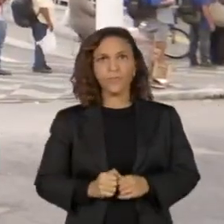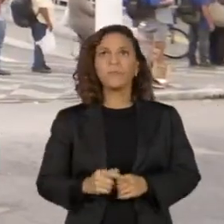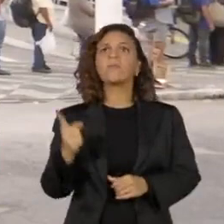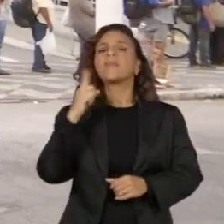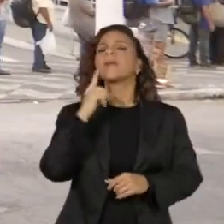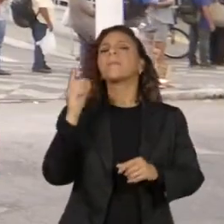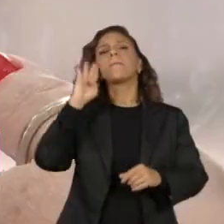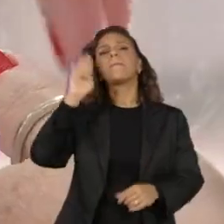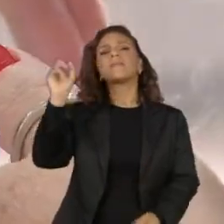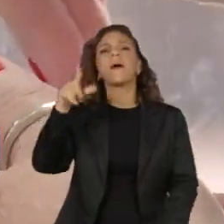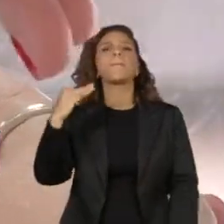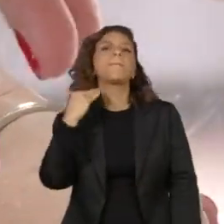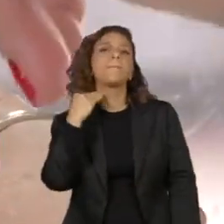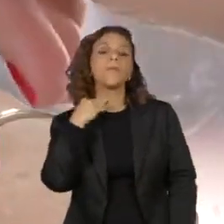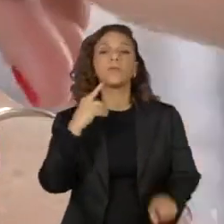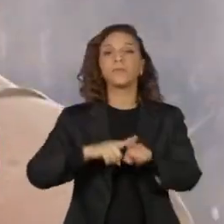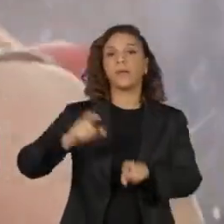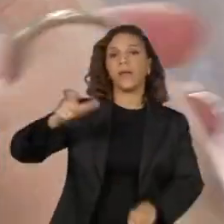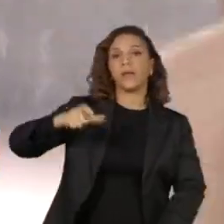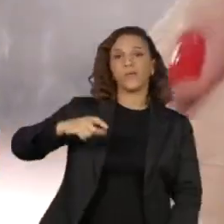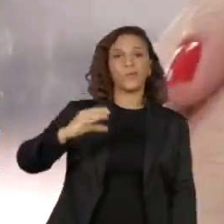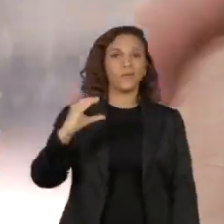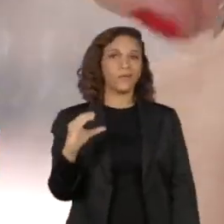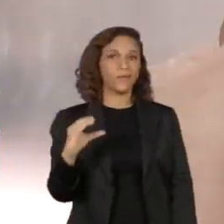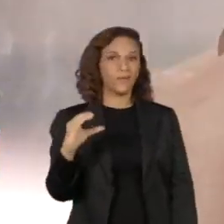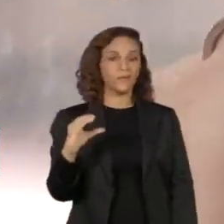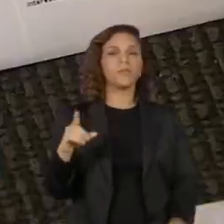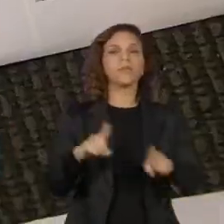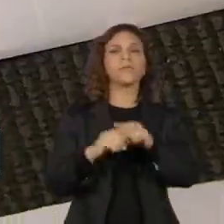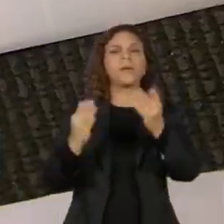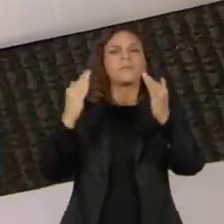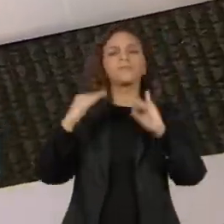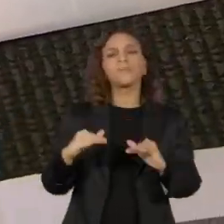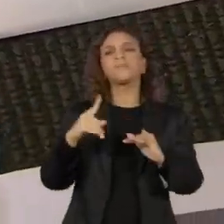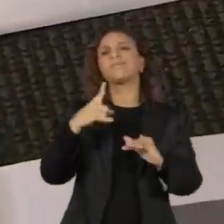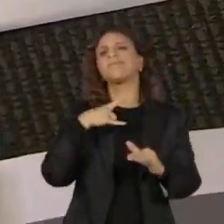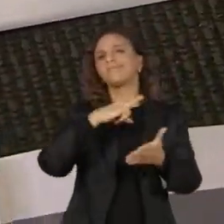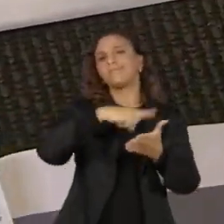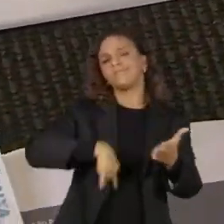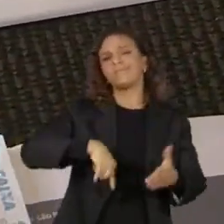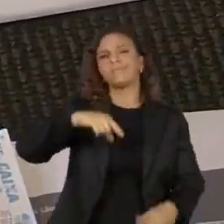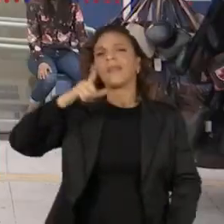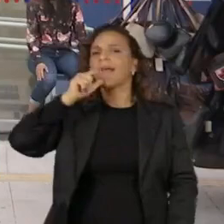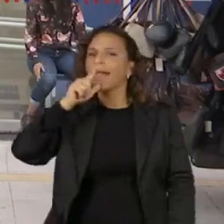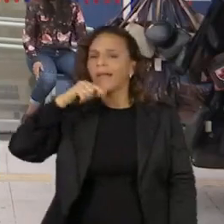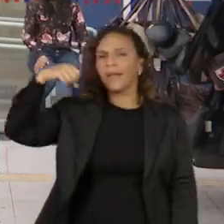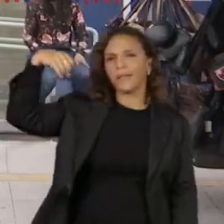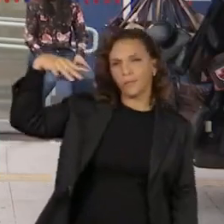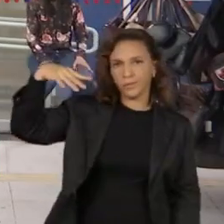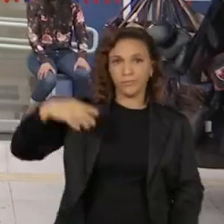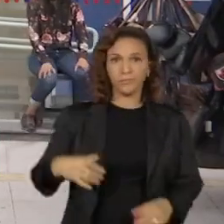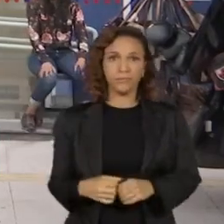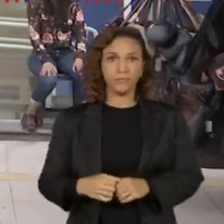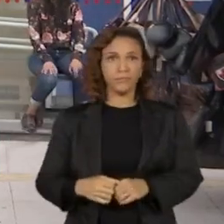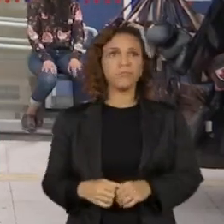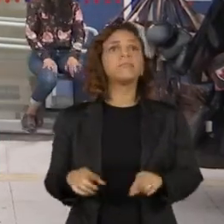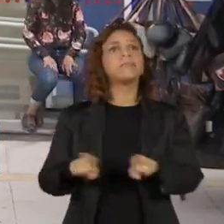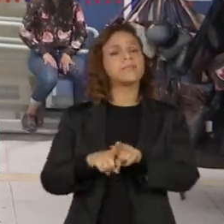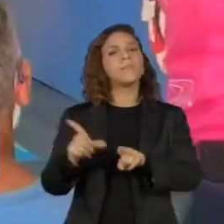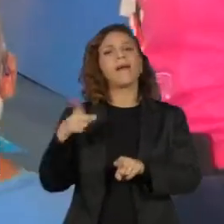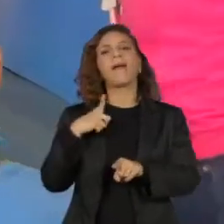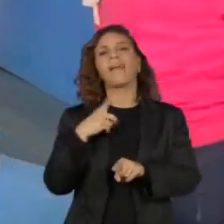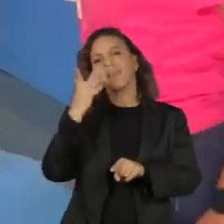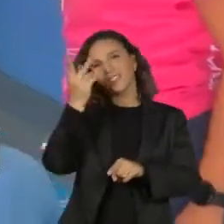dívidas está com bancos e cartão de crédito, seguido por contas básicas, como água e luz. E um outro tanto com